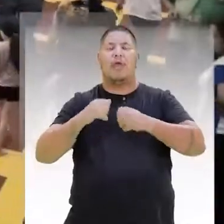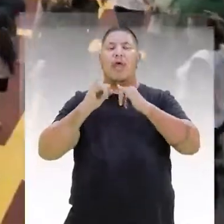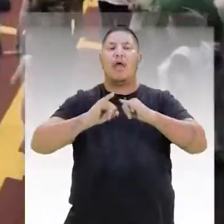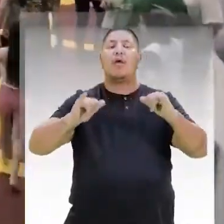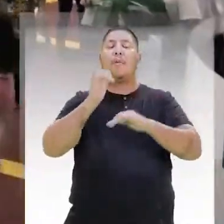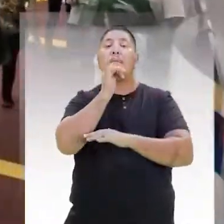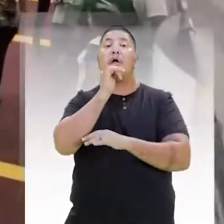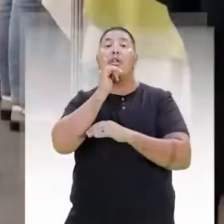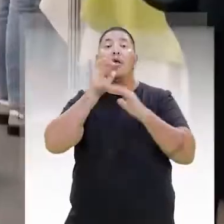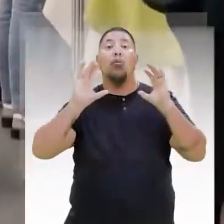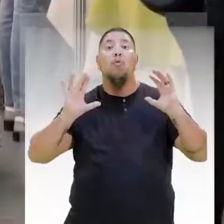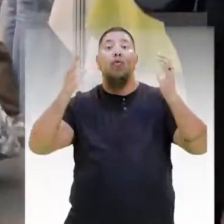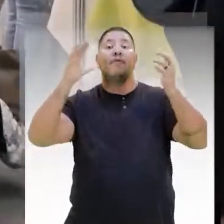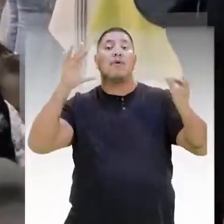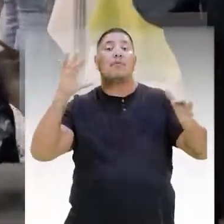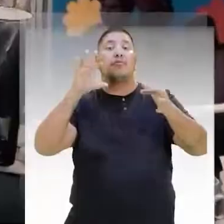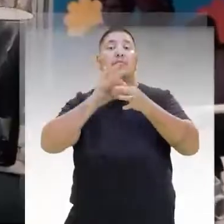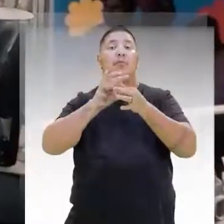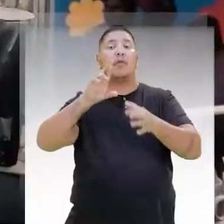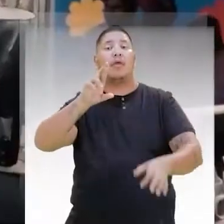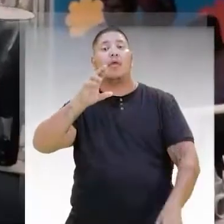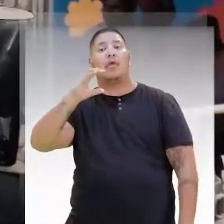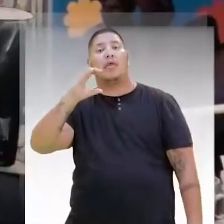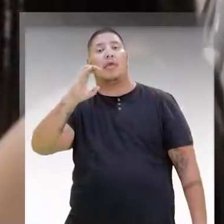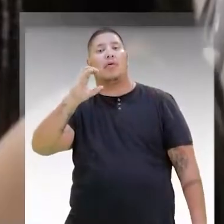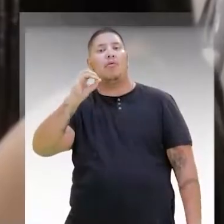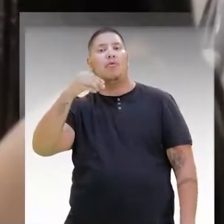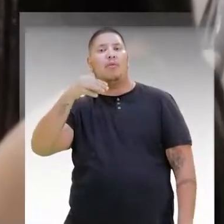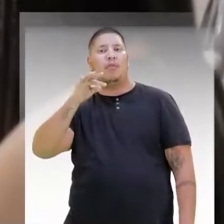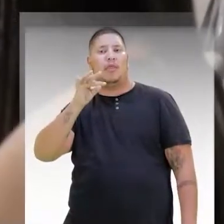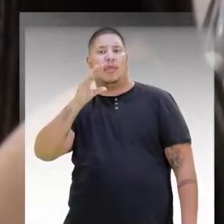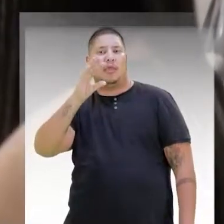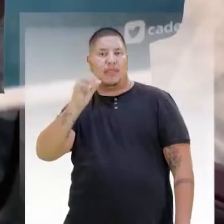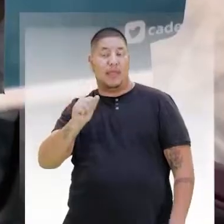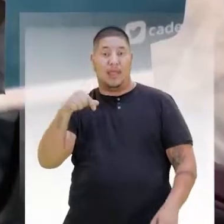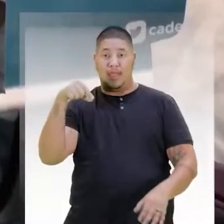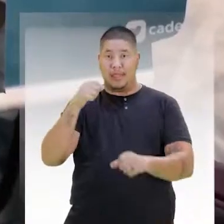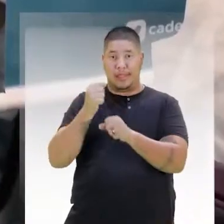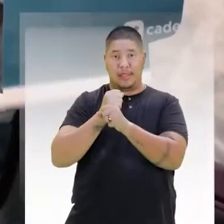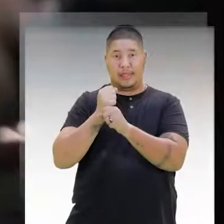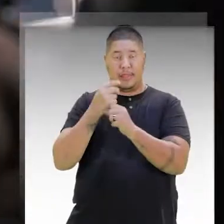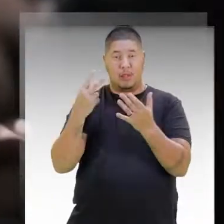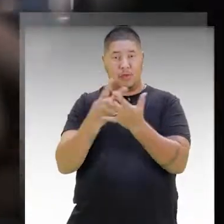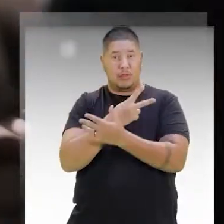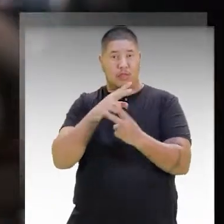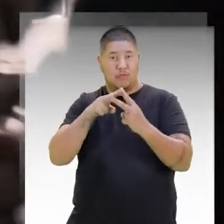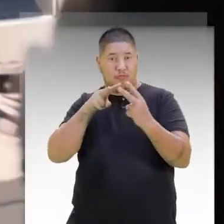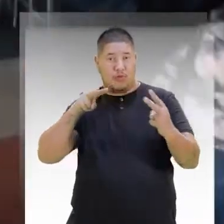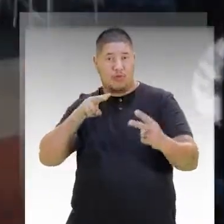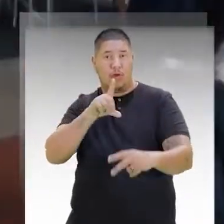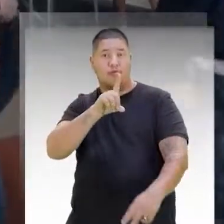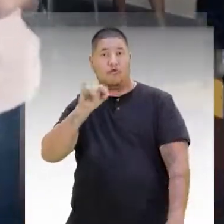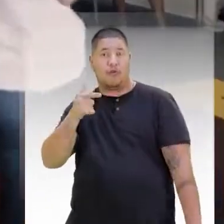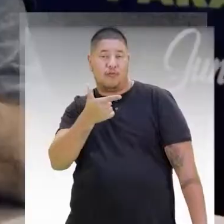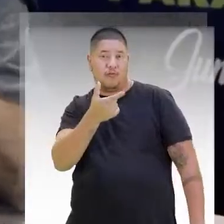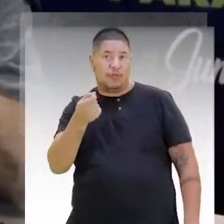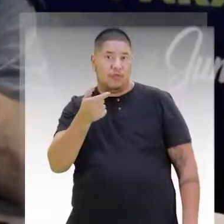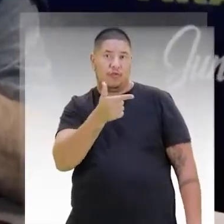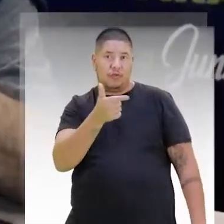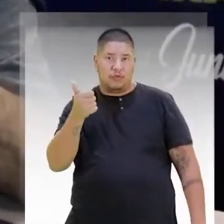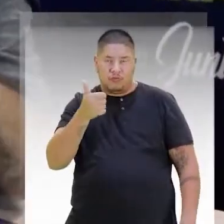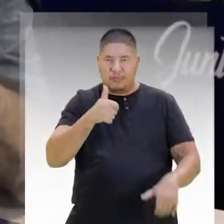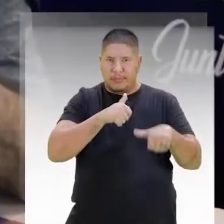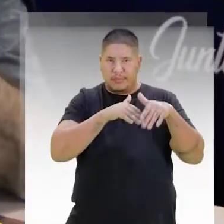evento Reconecta, que neste ano acontecerá de modo virtual nos dias 20 e 21